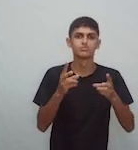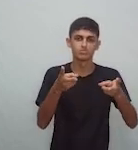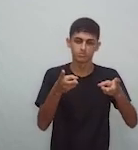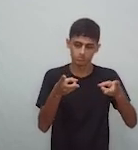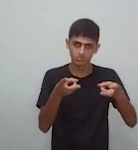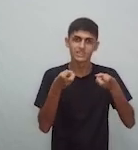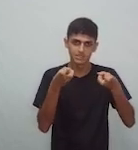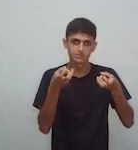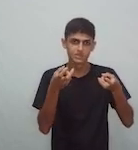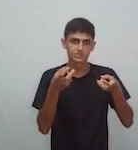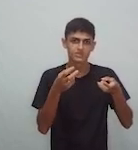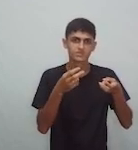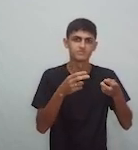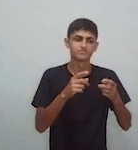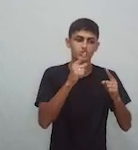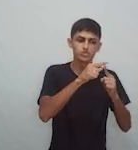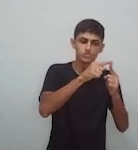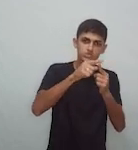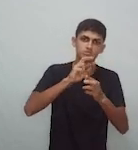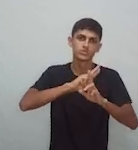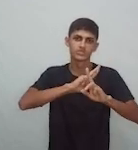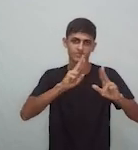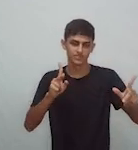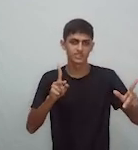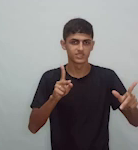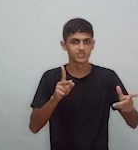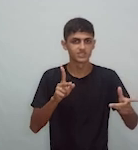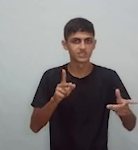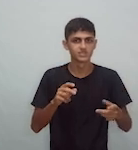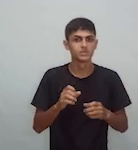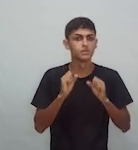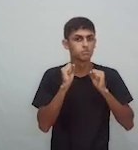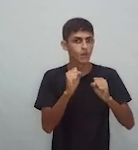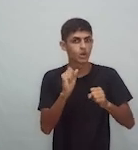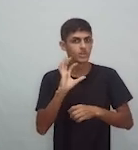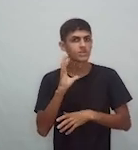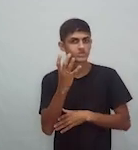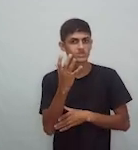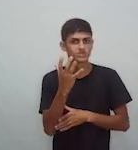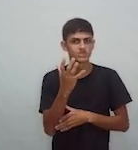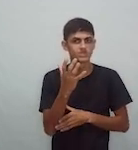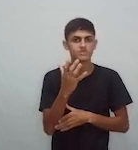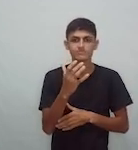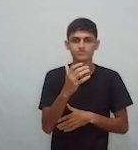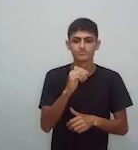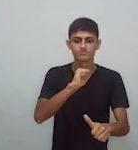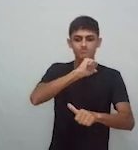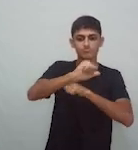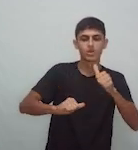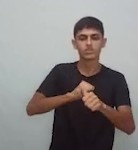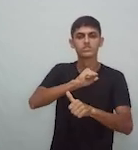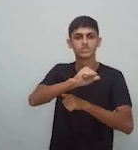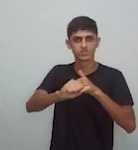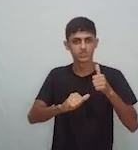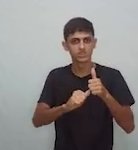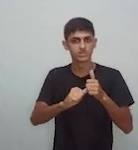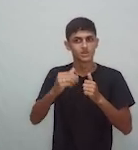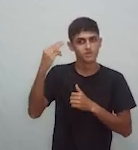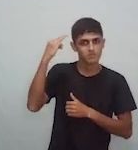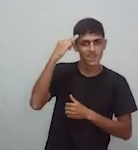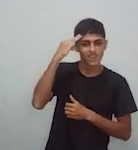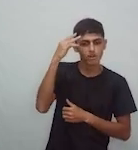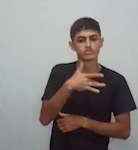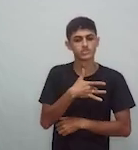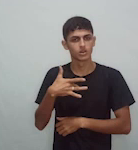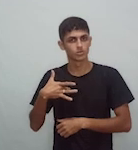diferentes de neurotransmissores podem afetar a nossa saúde mental ou até mesmo